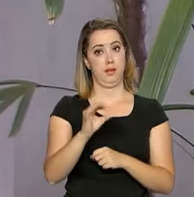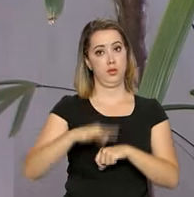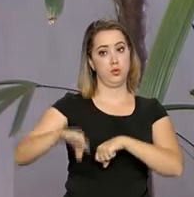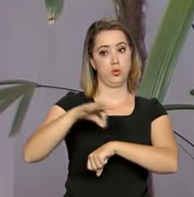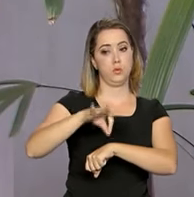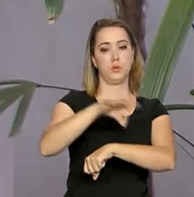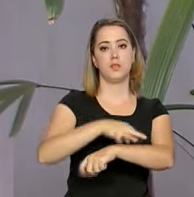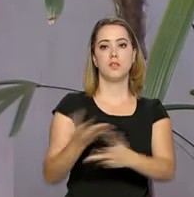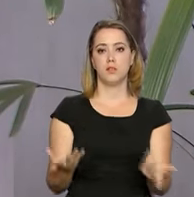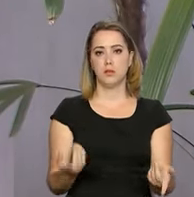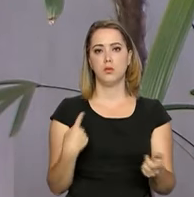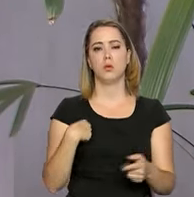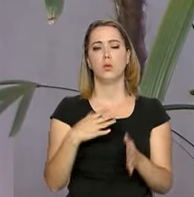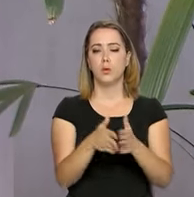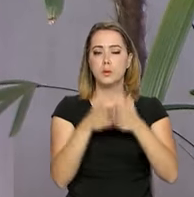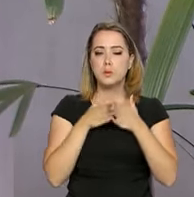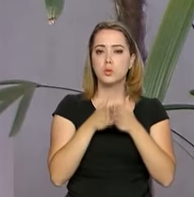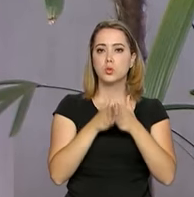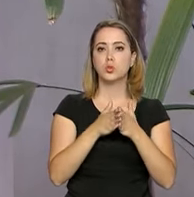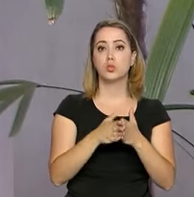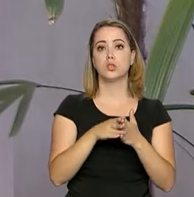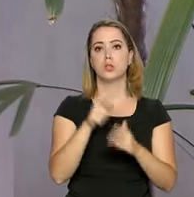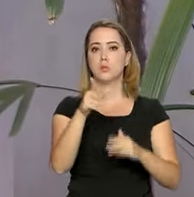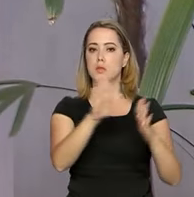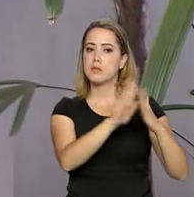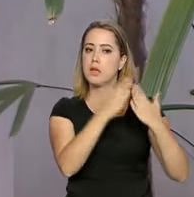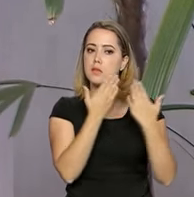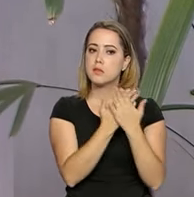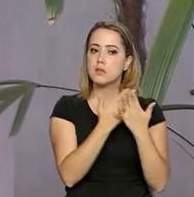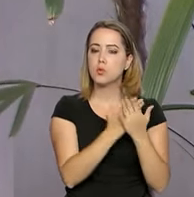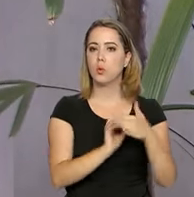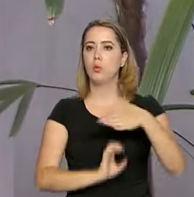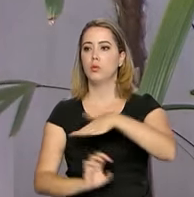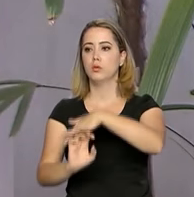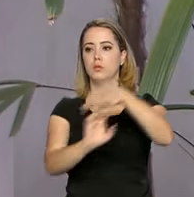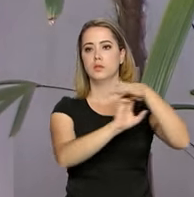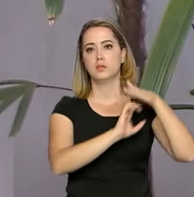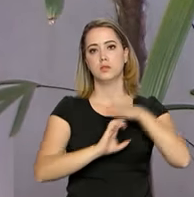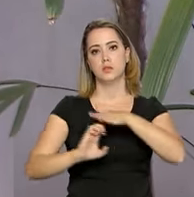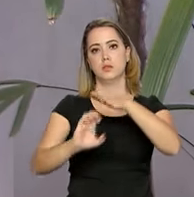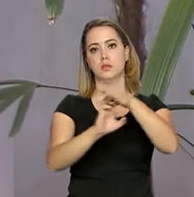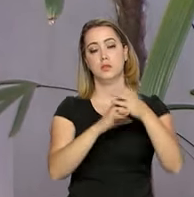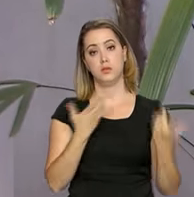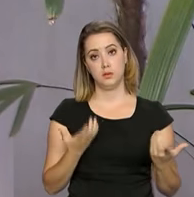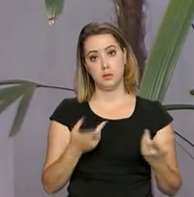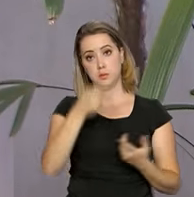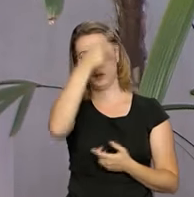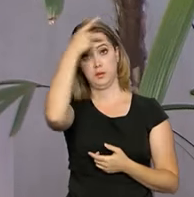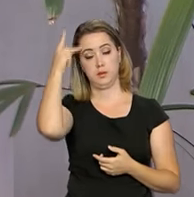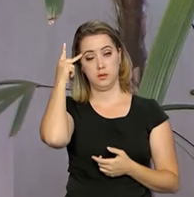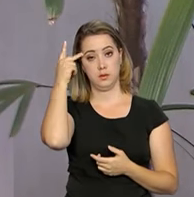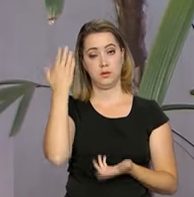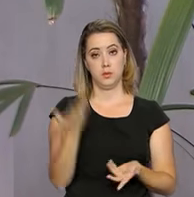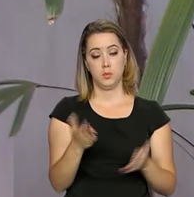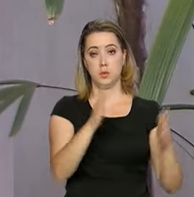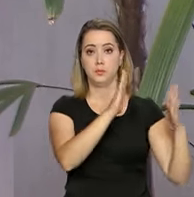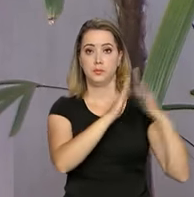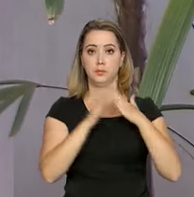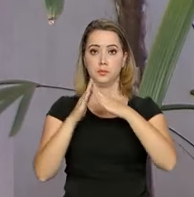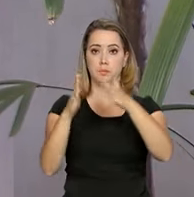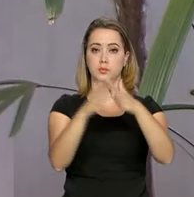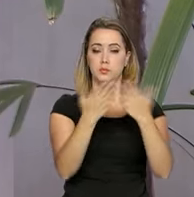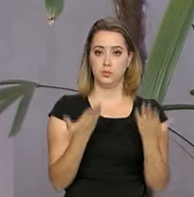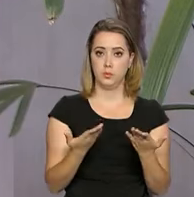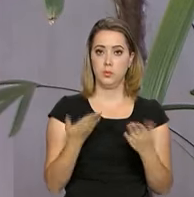nesses dias de sexta-feira as escolas as empresas as pessoas no seu local de moradia ou nos lugares